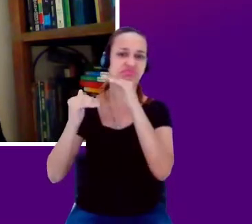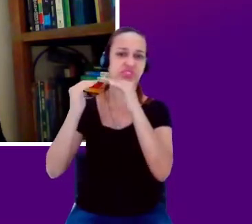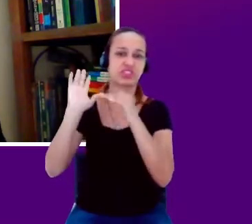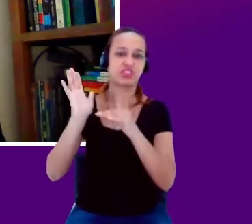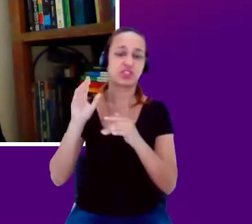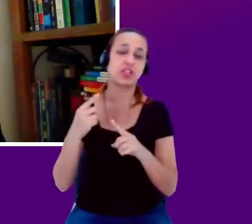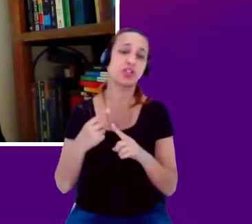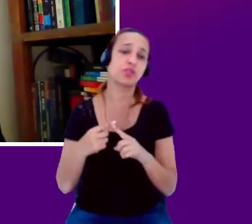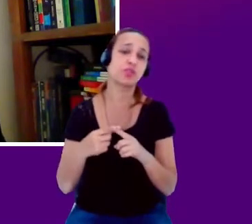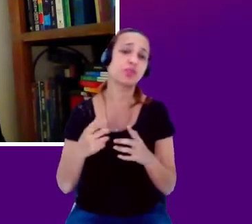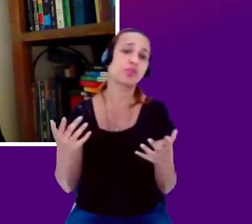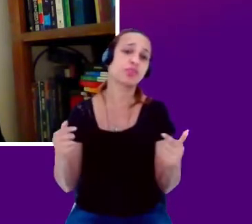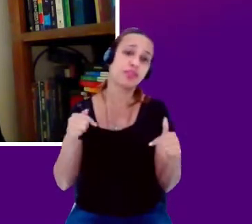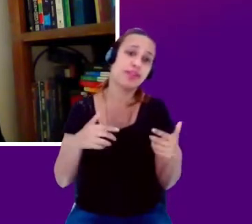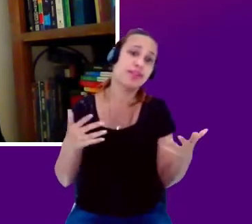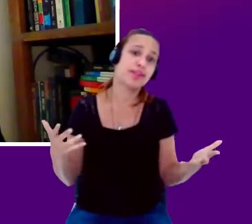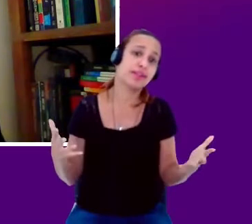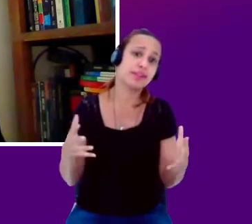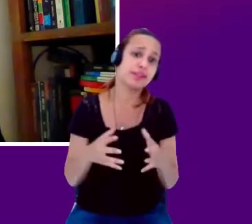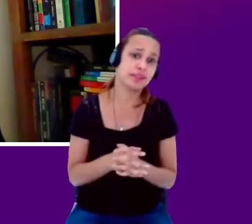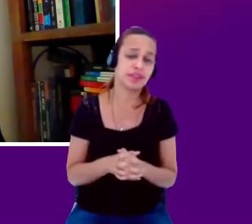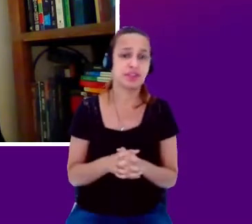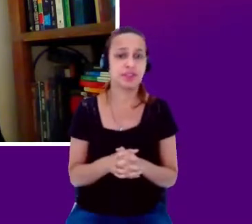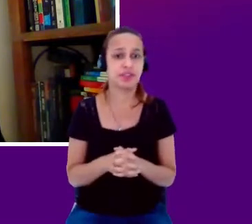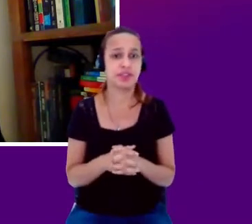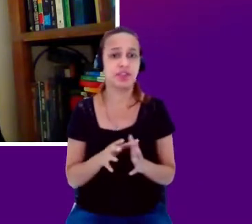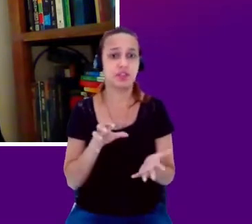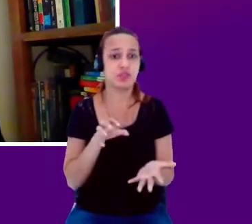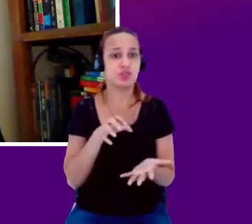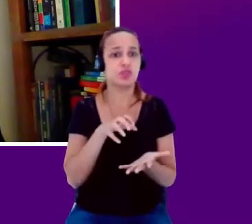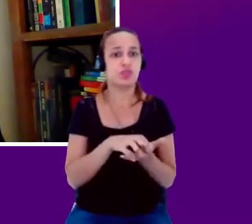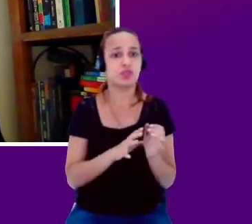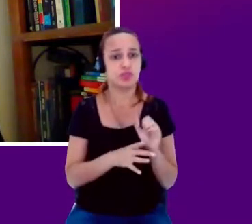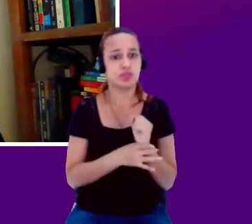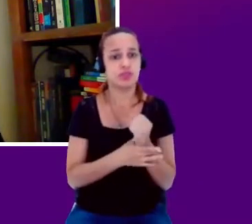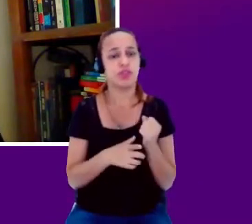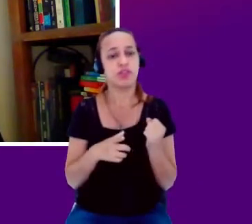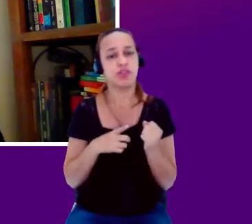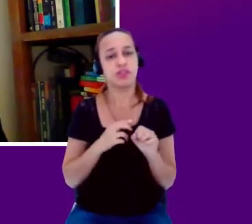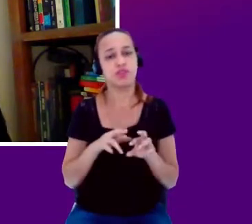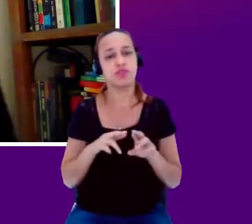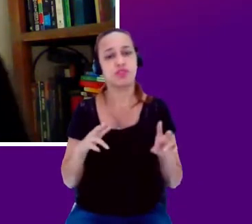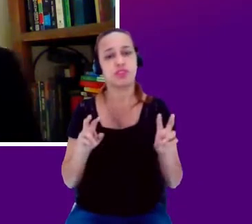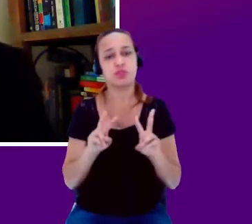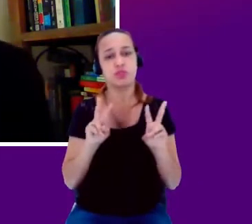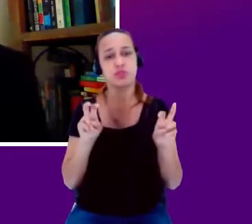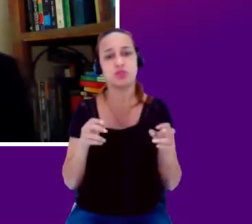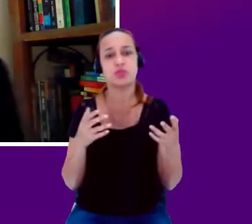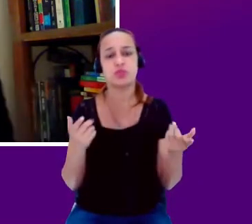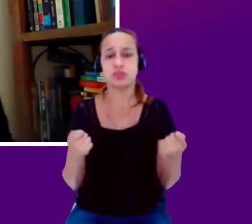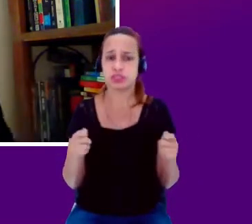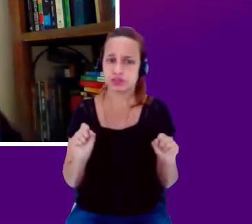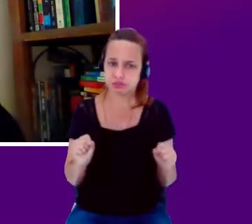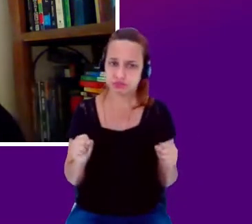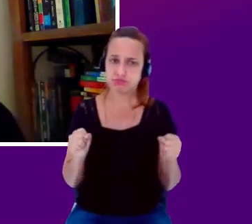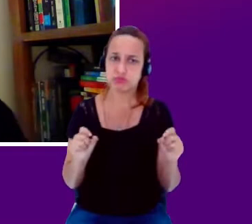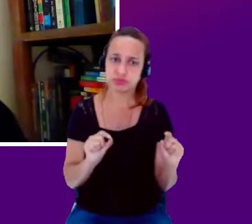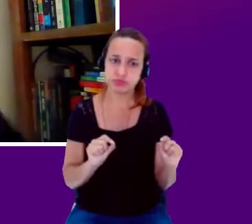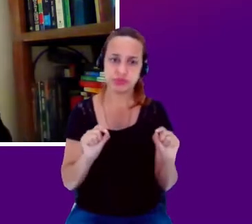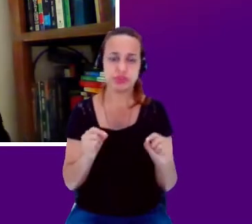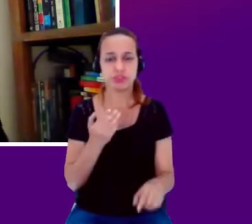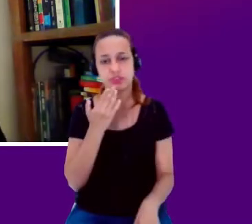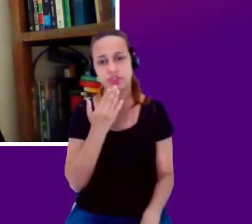que não, né, o setor de seguros, que tem vanguarda em vários assuntos, não partir para esse tipo